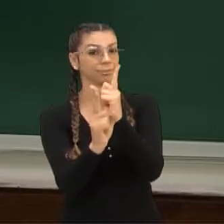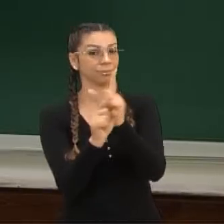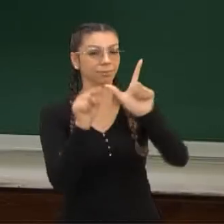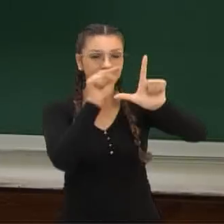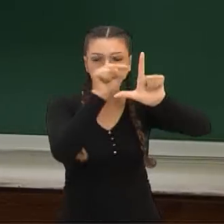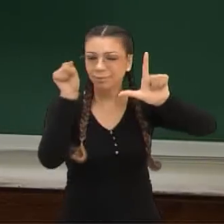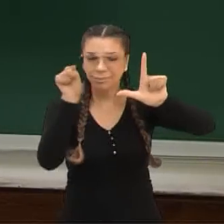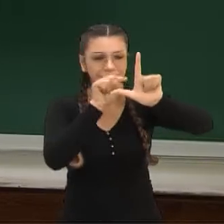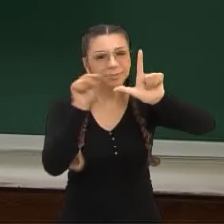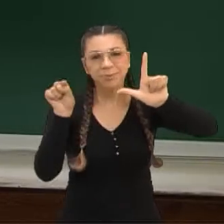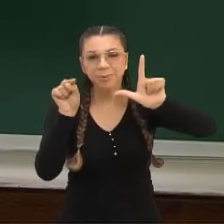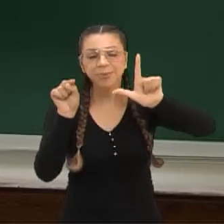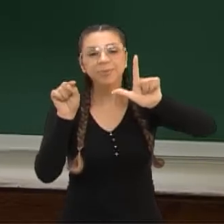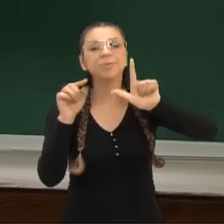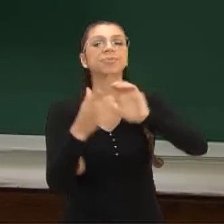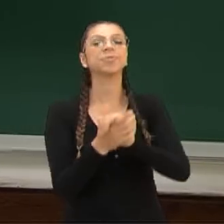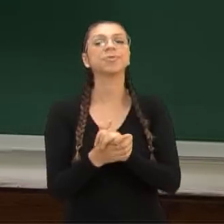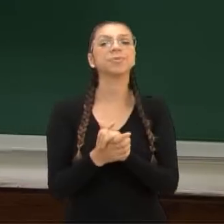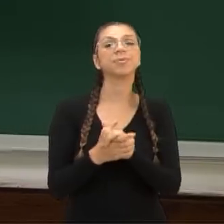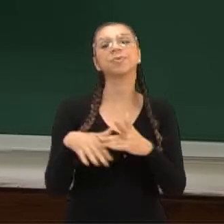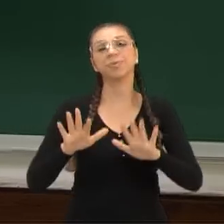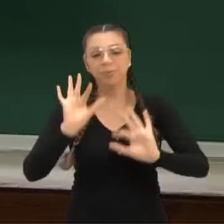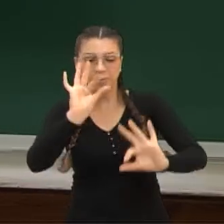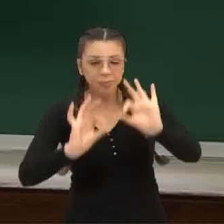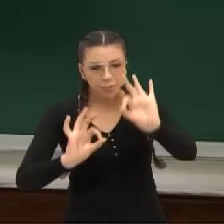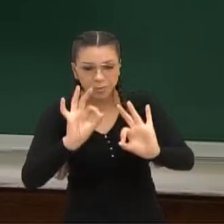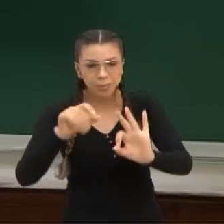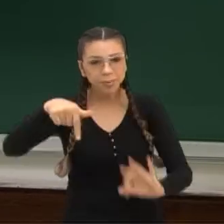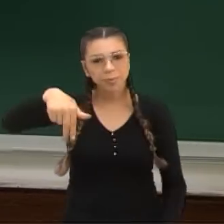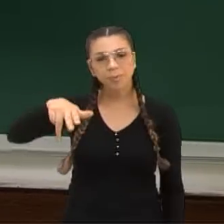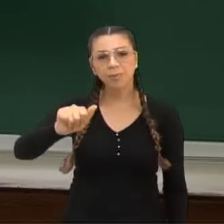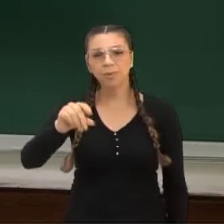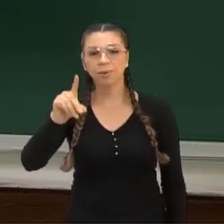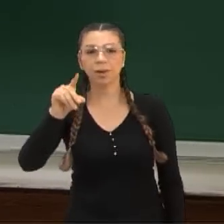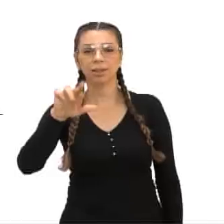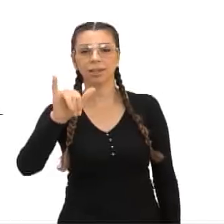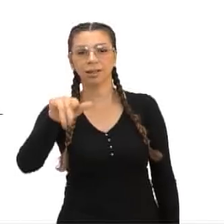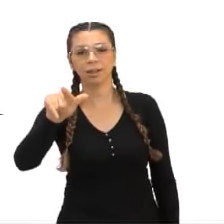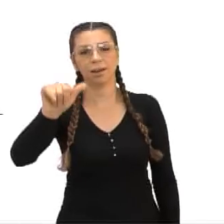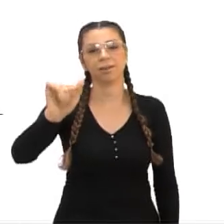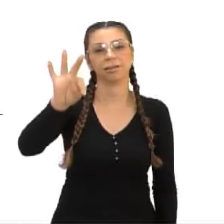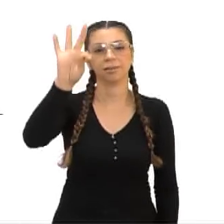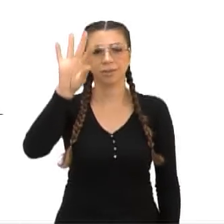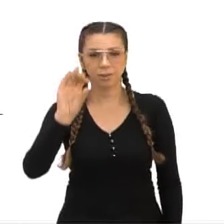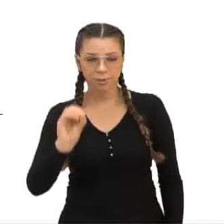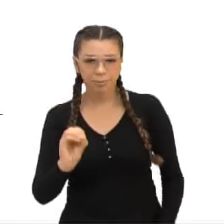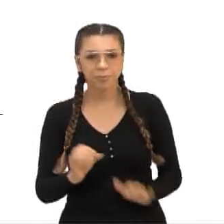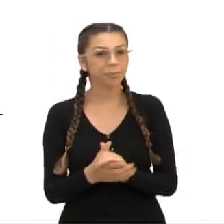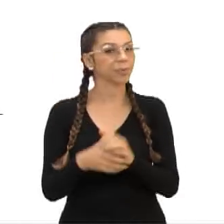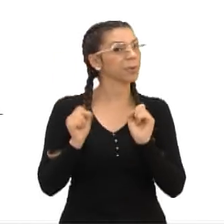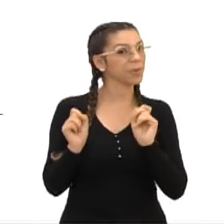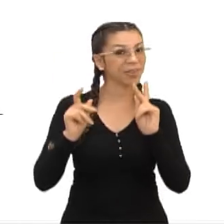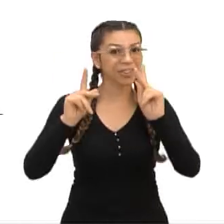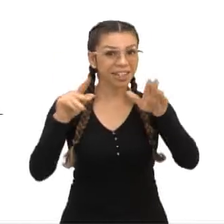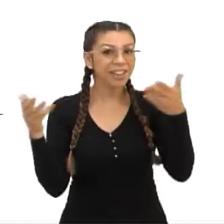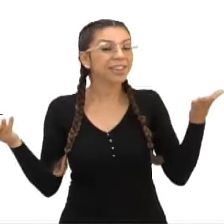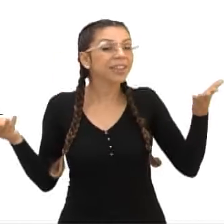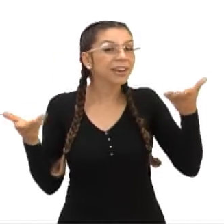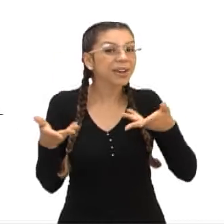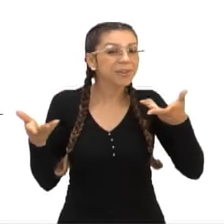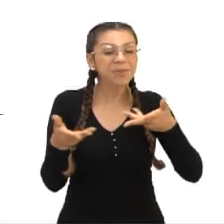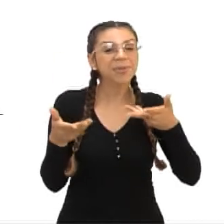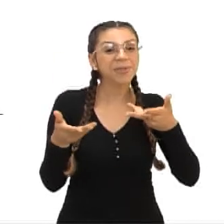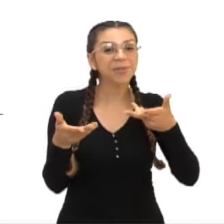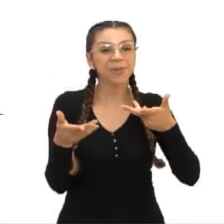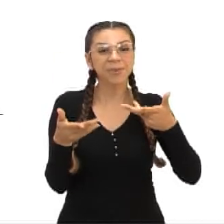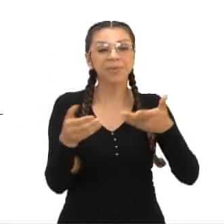pontos, certo? E construí o quadrilátero. Muito bem. E agora? O que o exercício vai